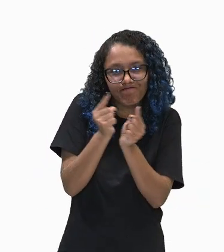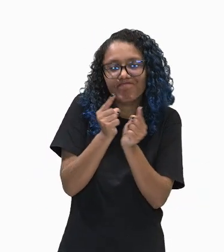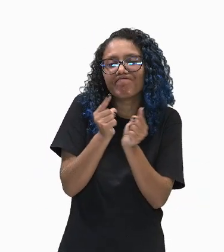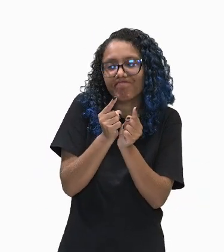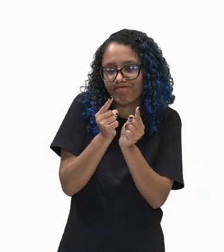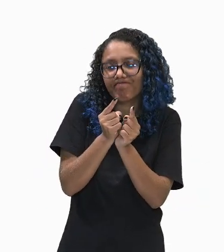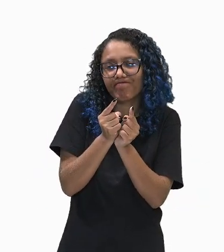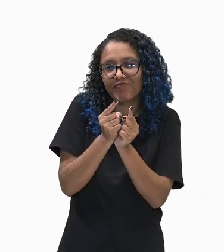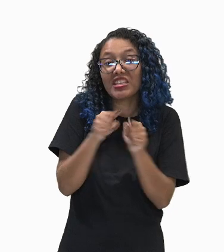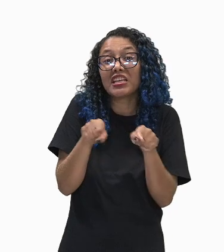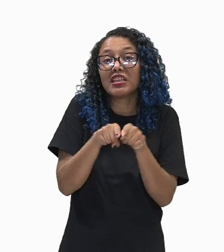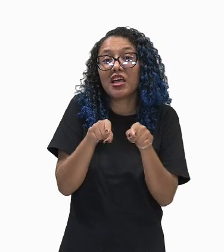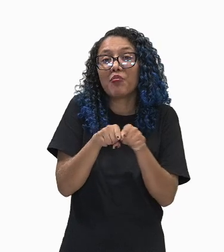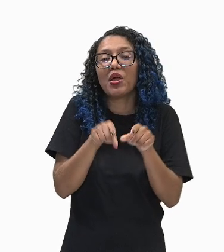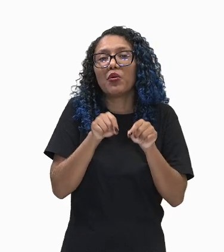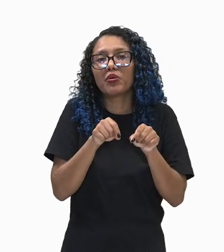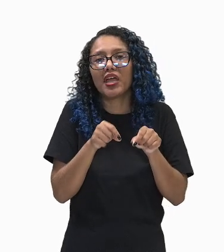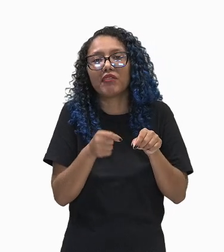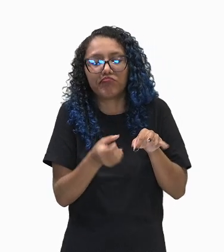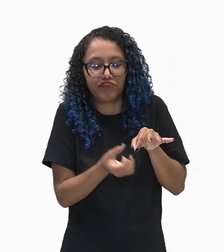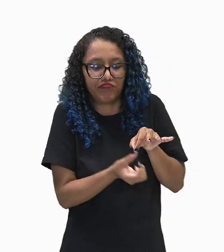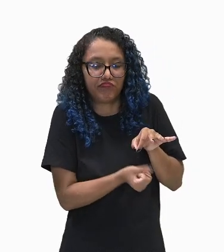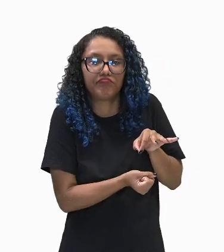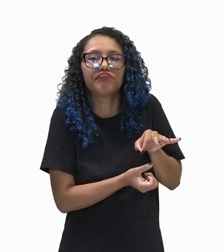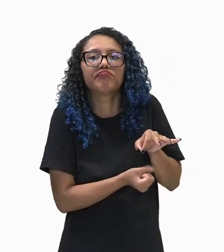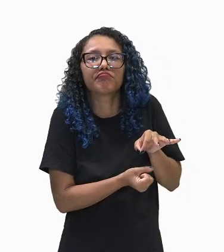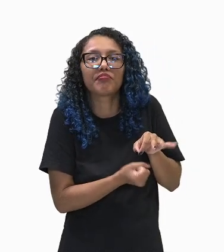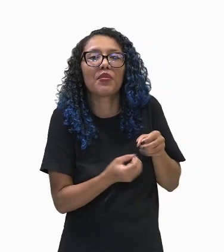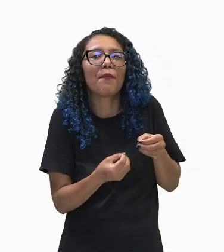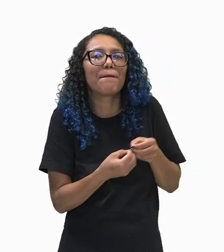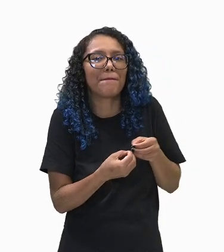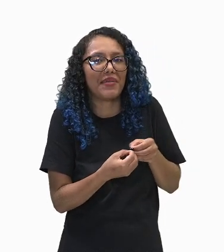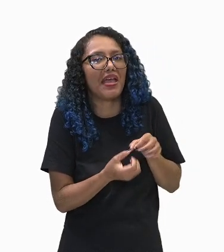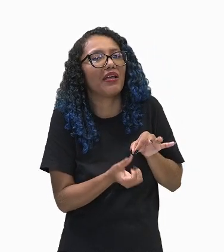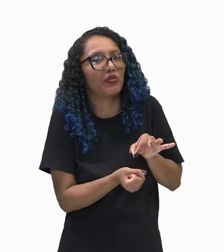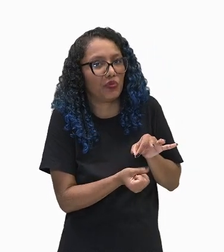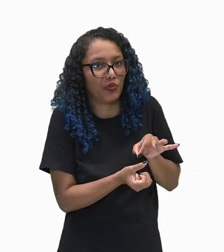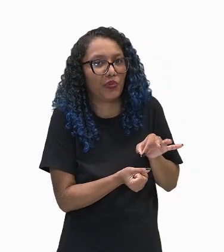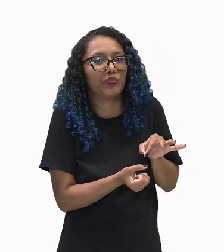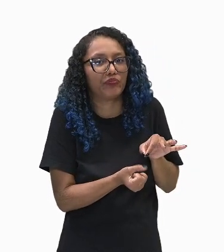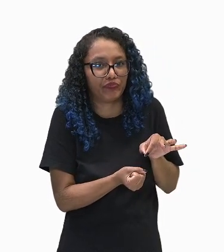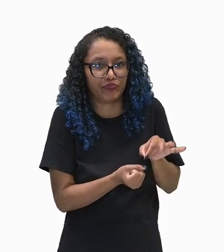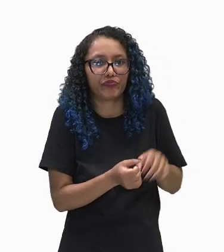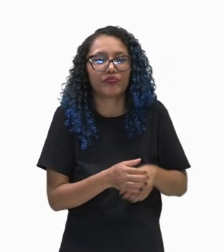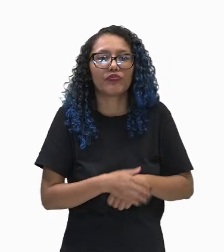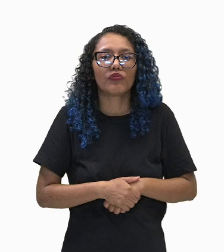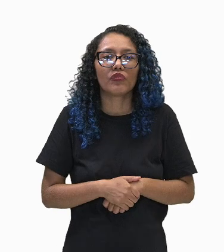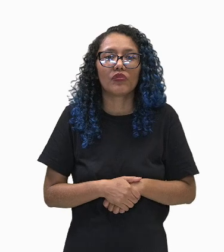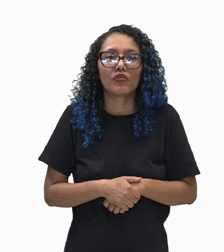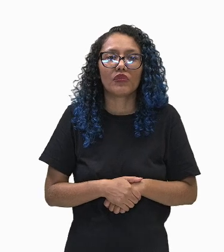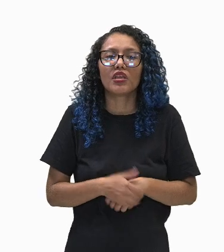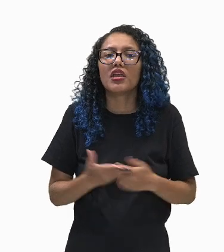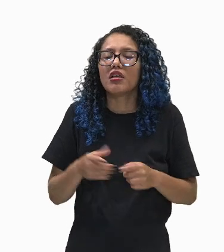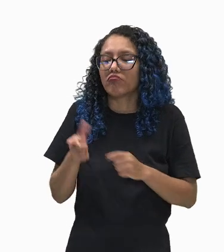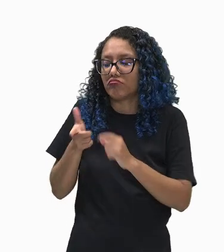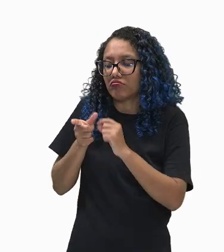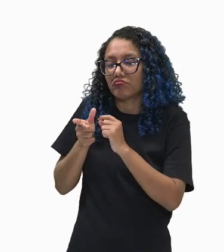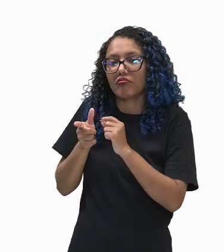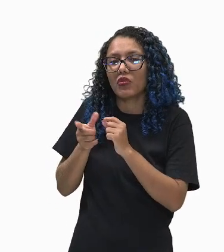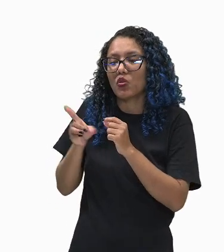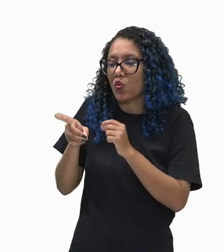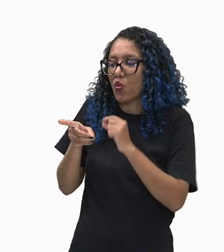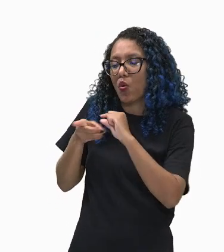e proximidade do canal chamado ânus. A uretra masculina pode